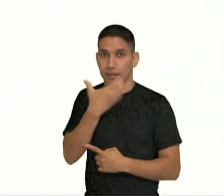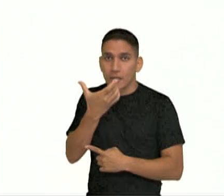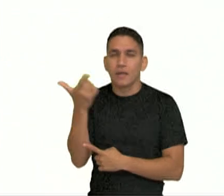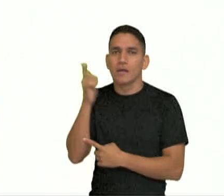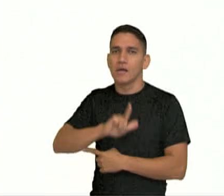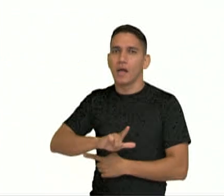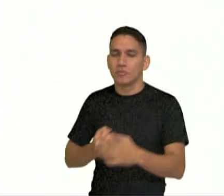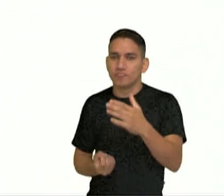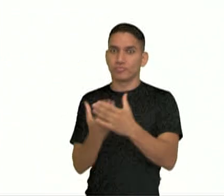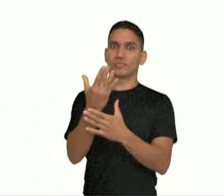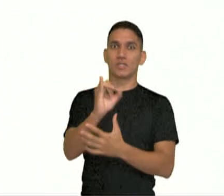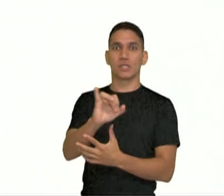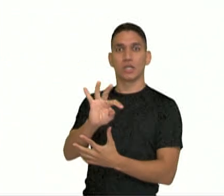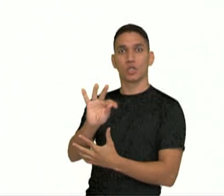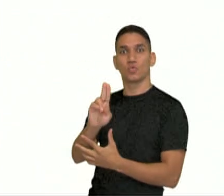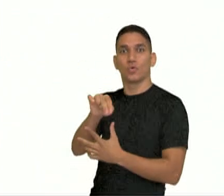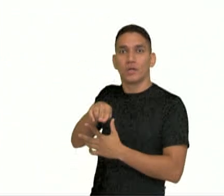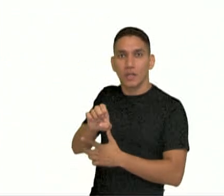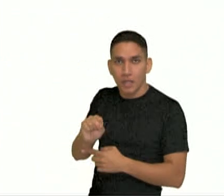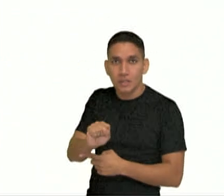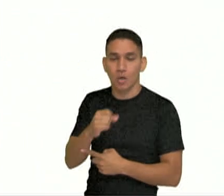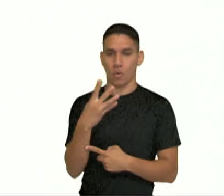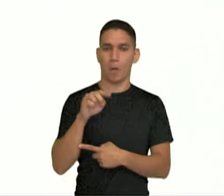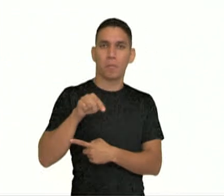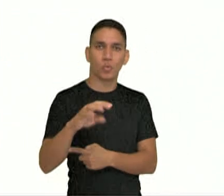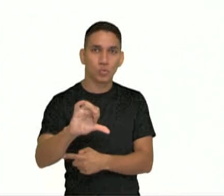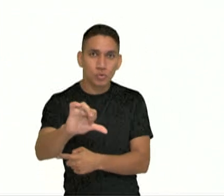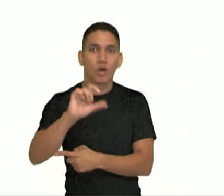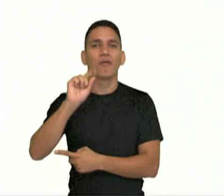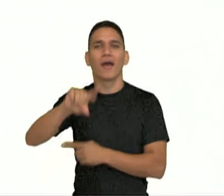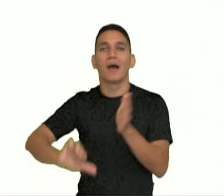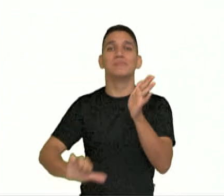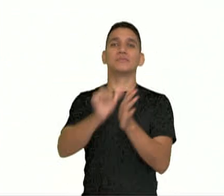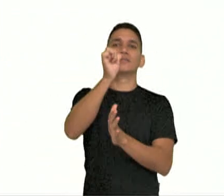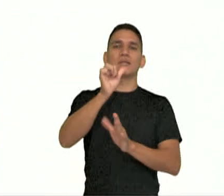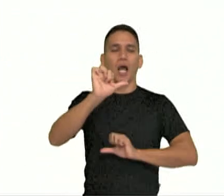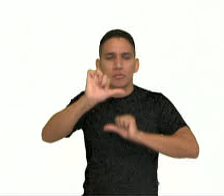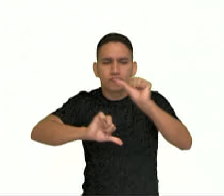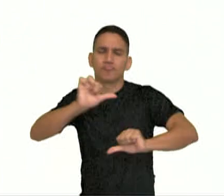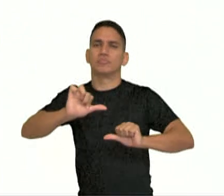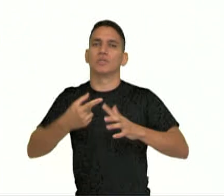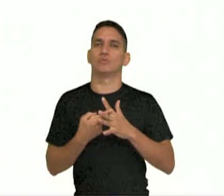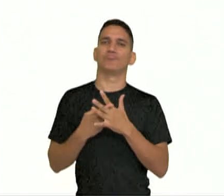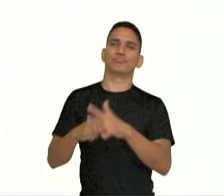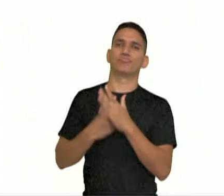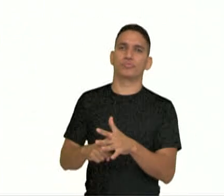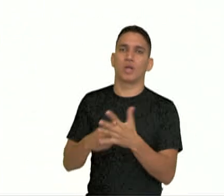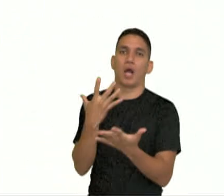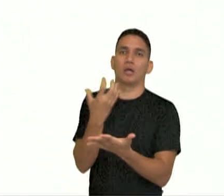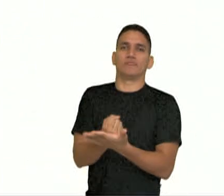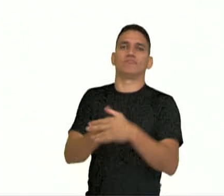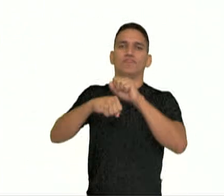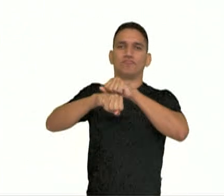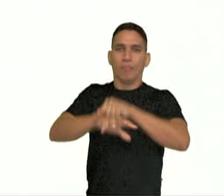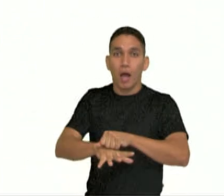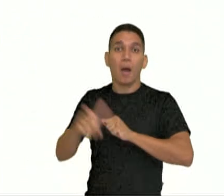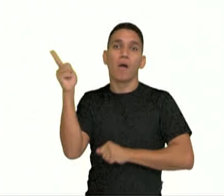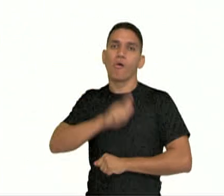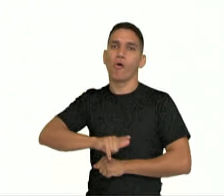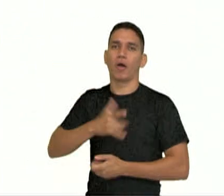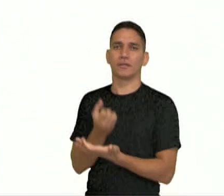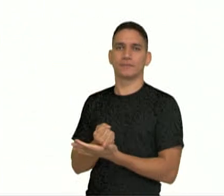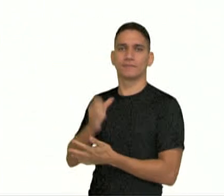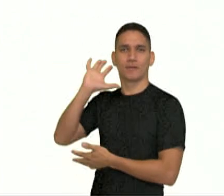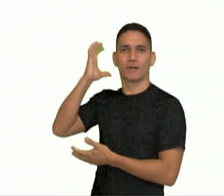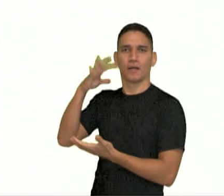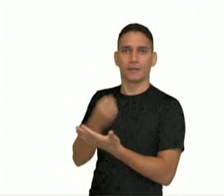o iTunes 4.9, a primeira atualização com suporte nativo a podcasts.